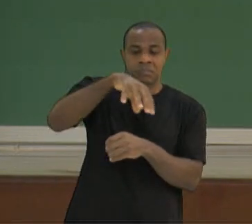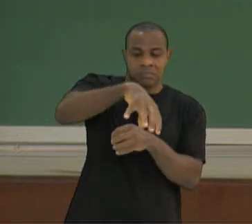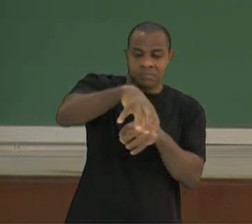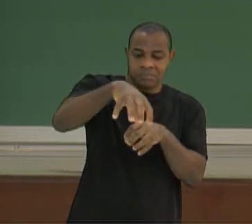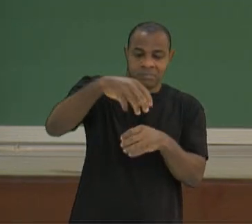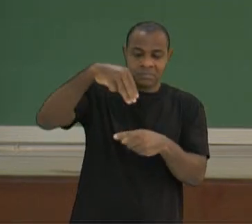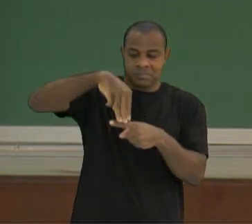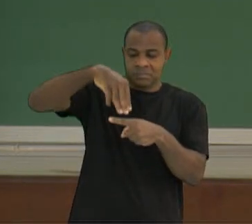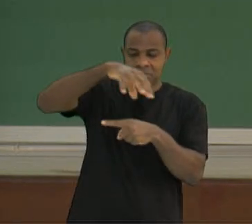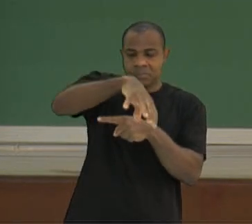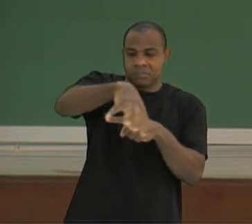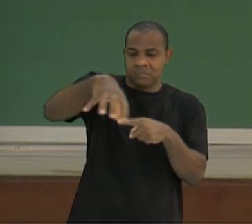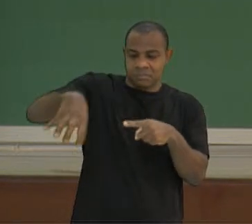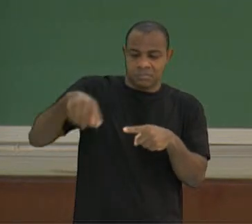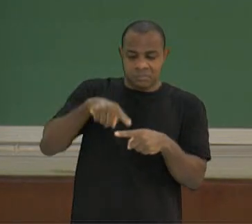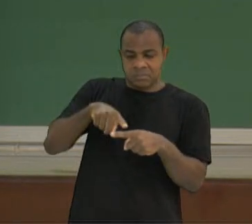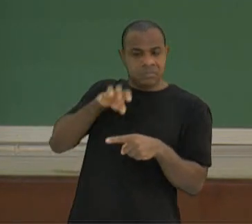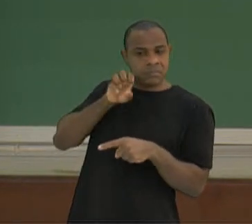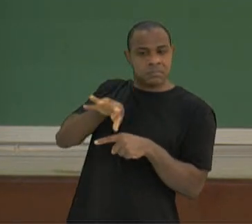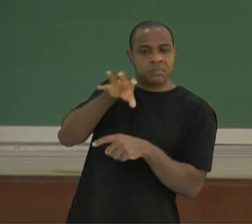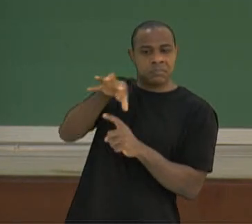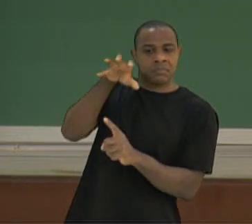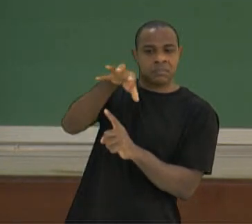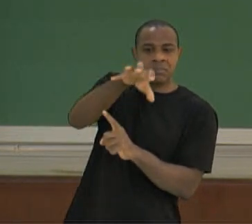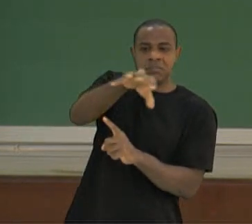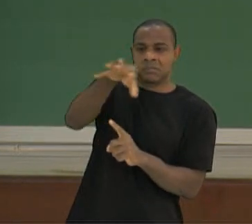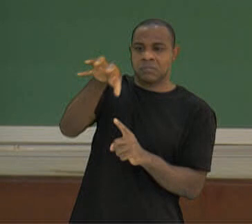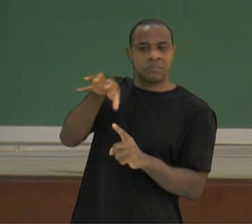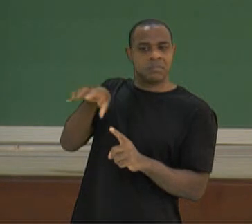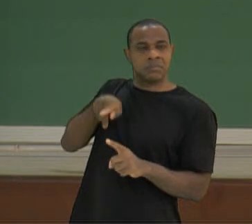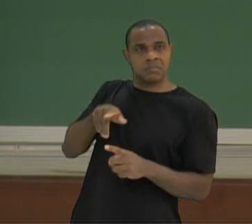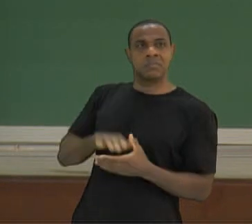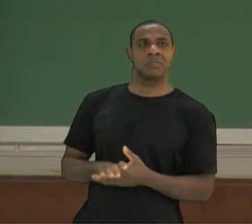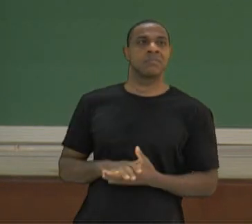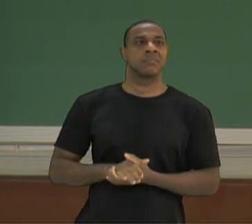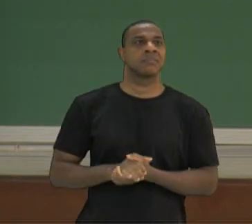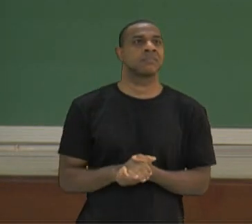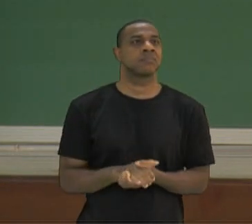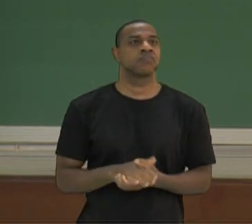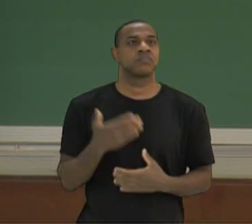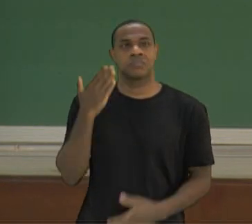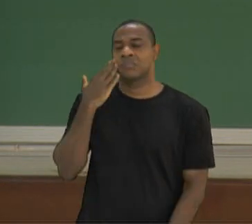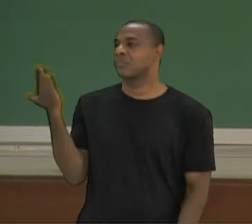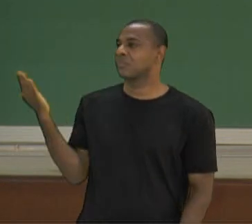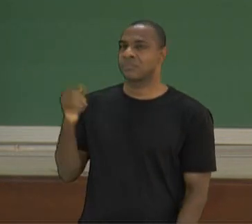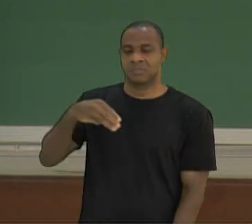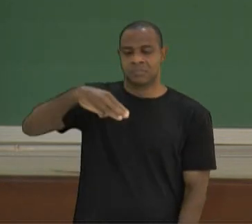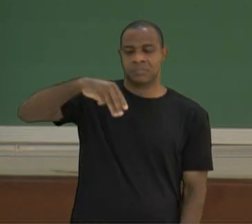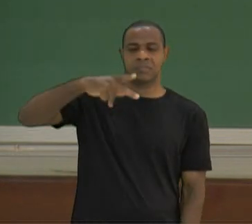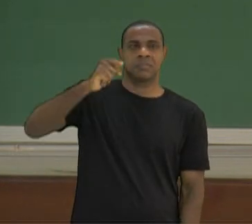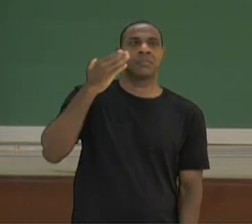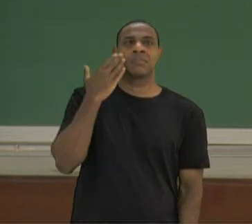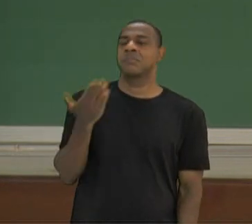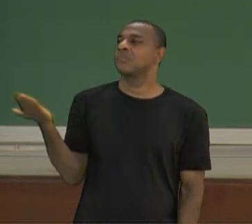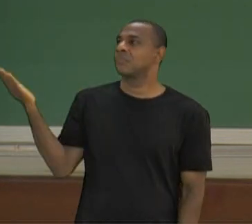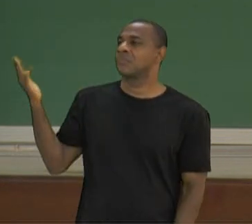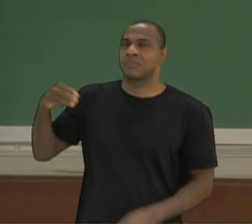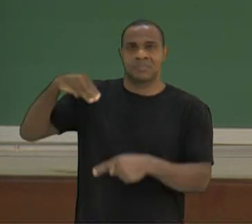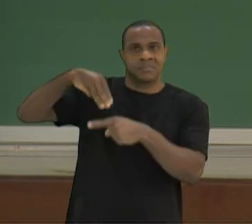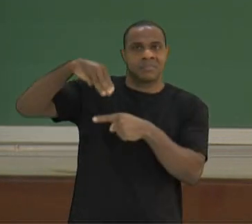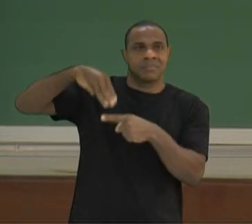pelo grau de influência da cidade ali no seu entorno, tá? E aí ali tá o mapa que mostra para nós a